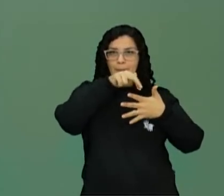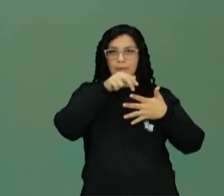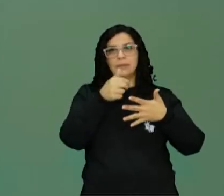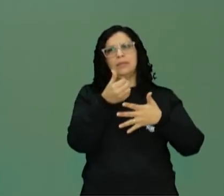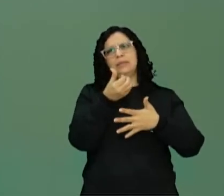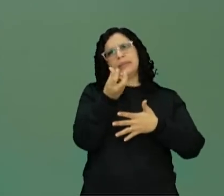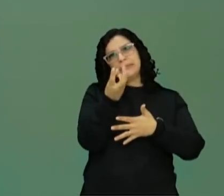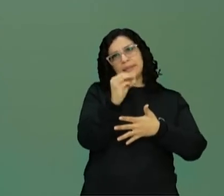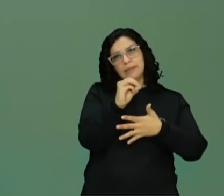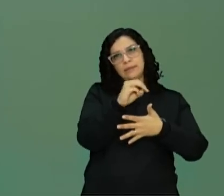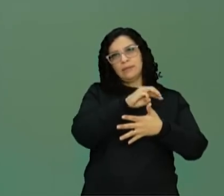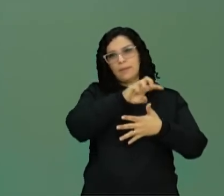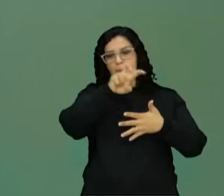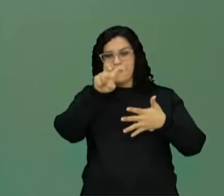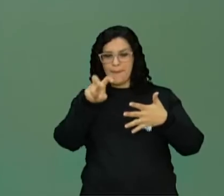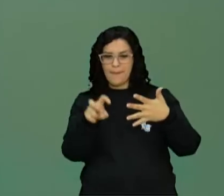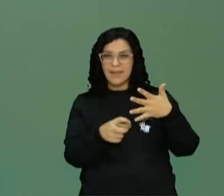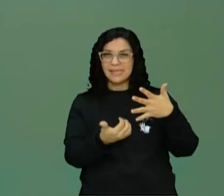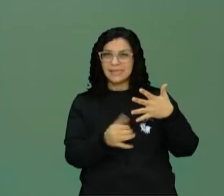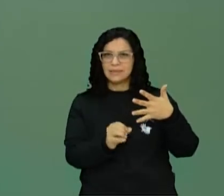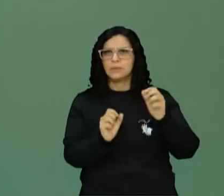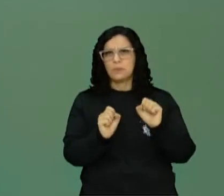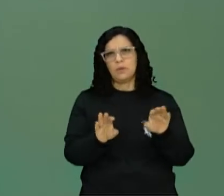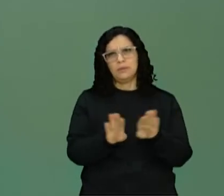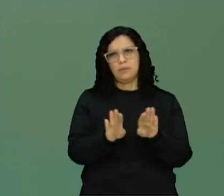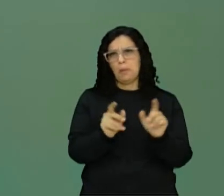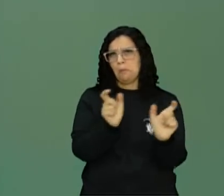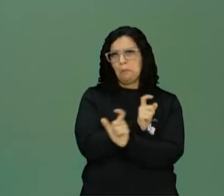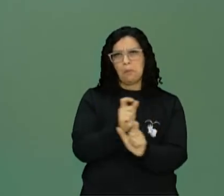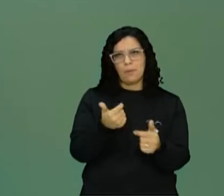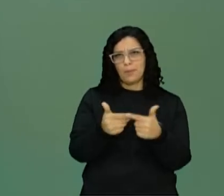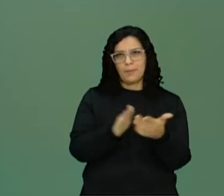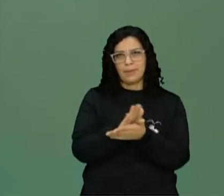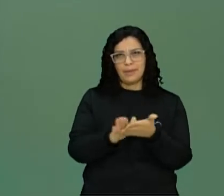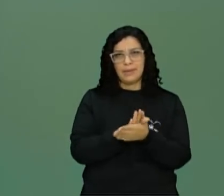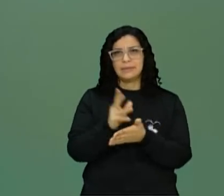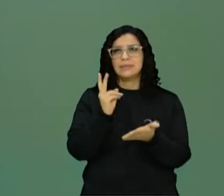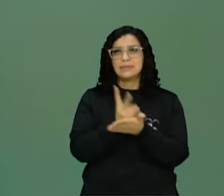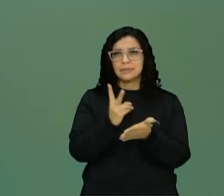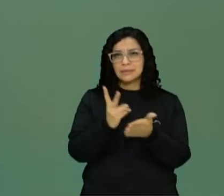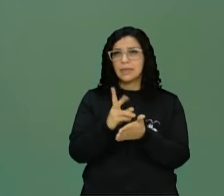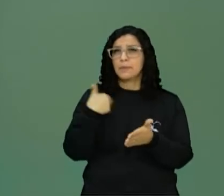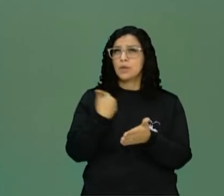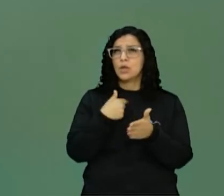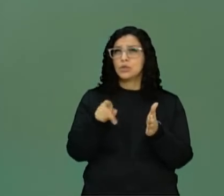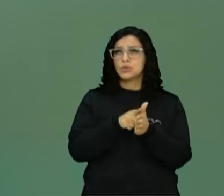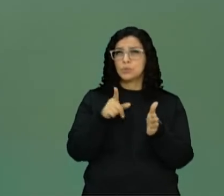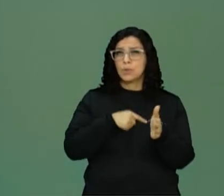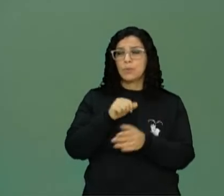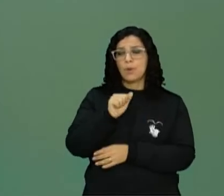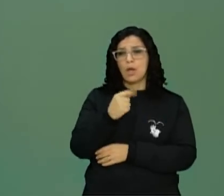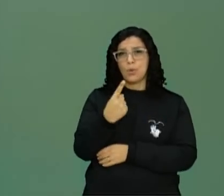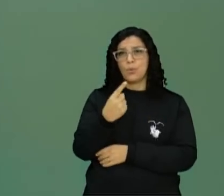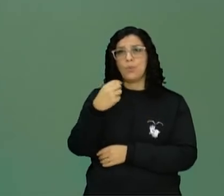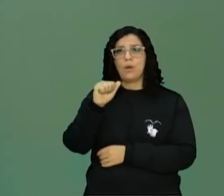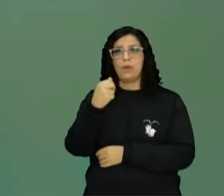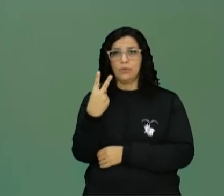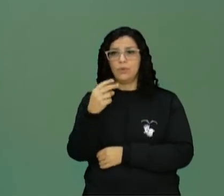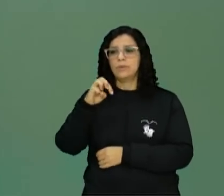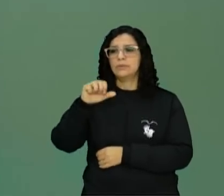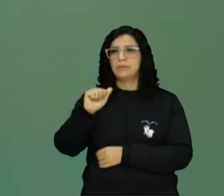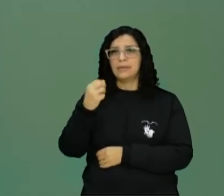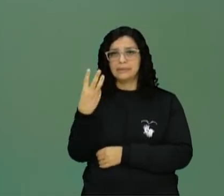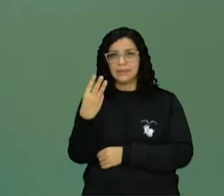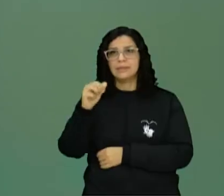que também não tem problema nenhum, tá? Cada degrau dessa escada forma um termo de uma PA, ok? Então o